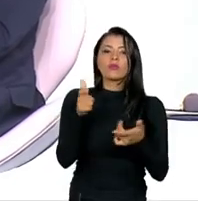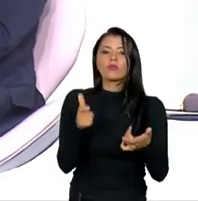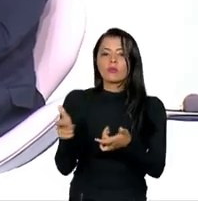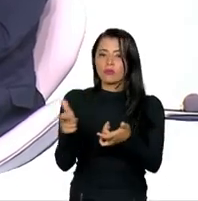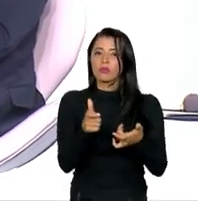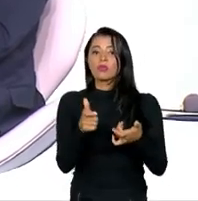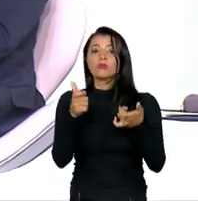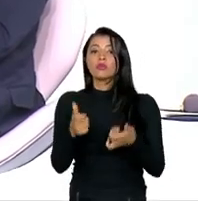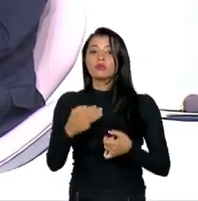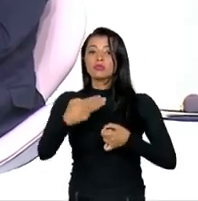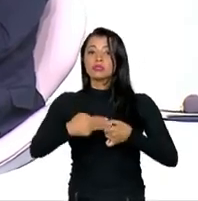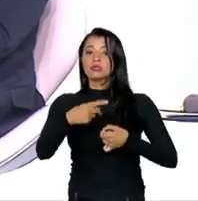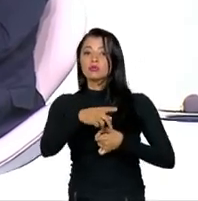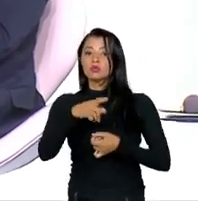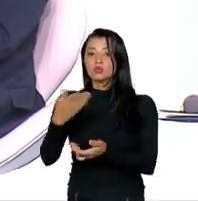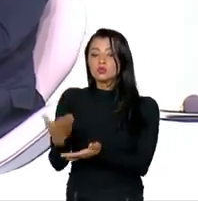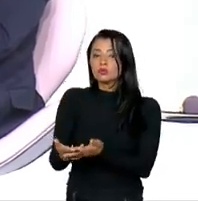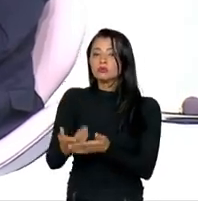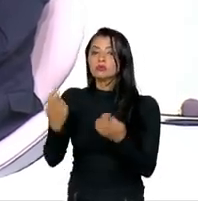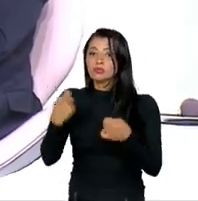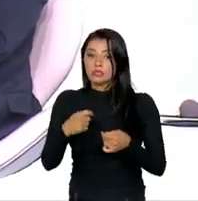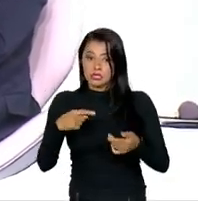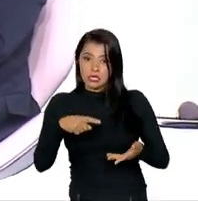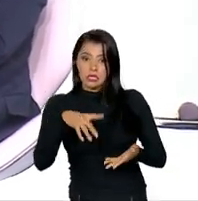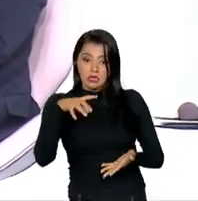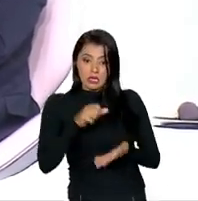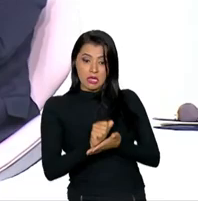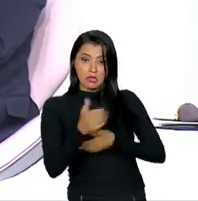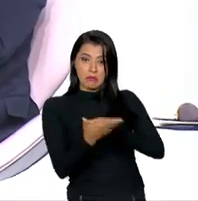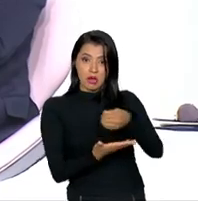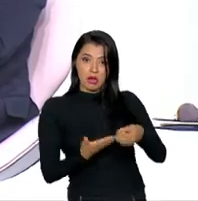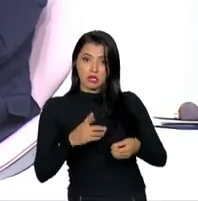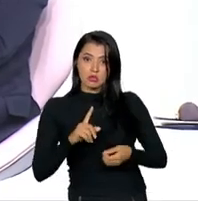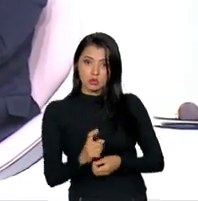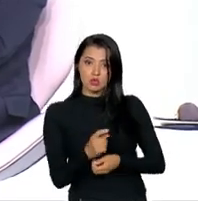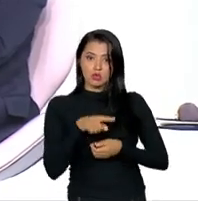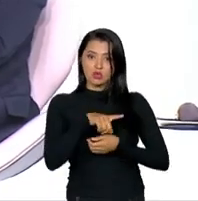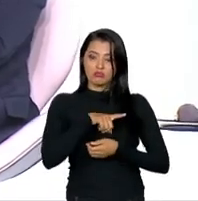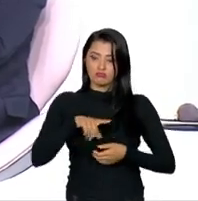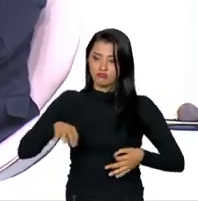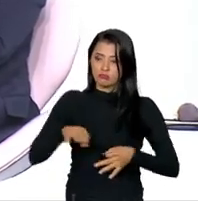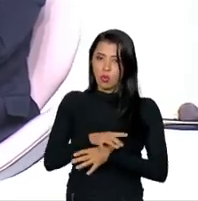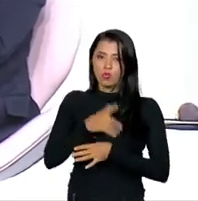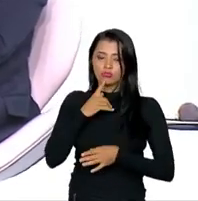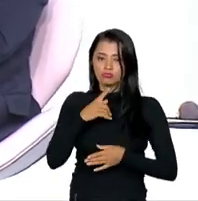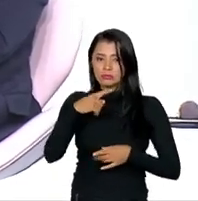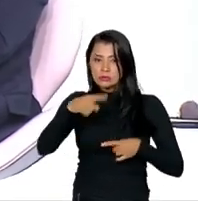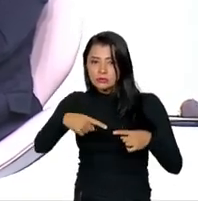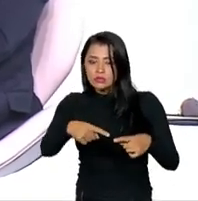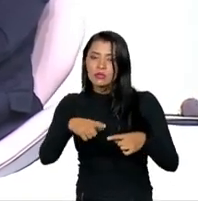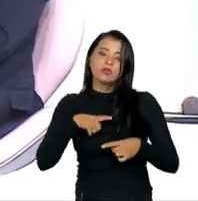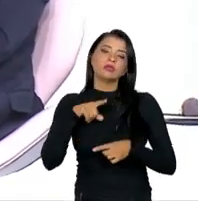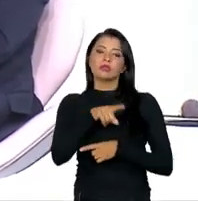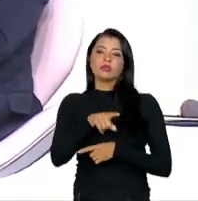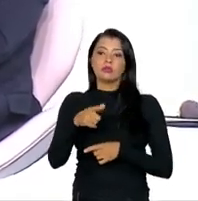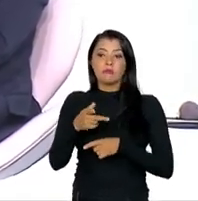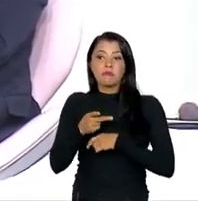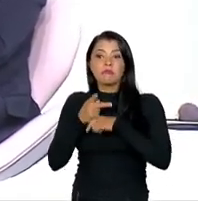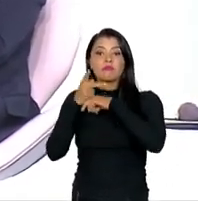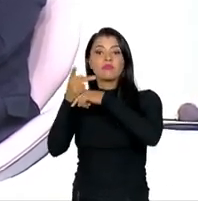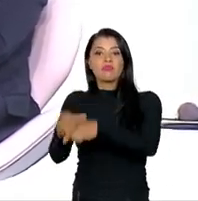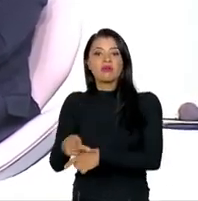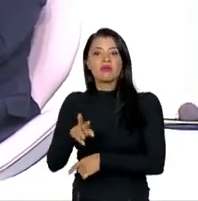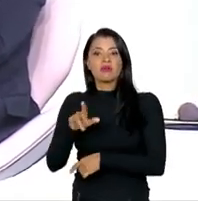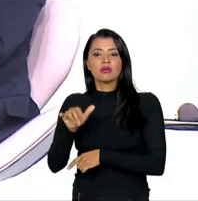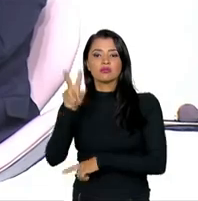para aquele município, para aquele estudante, está atualizada essa base. E lá nós temos a busca ativa escolar. Acionar essa rede de